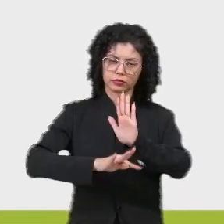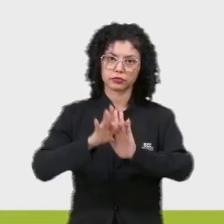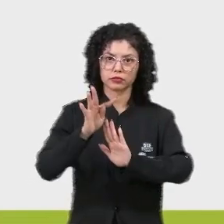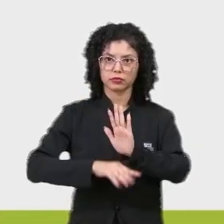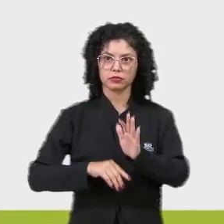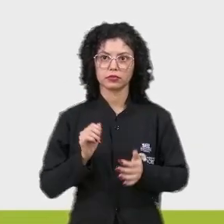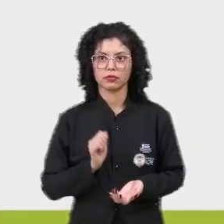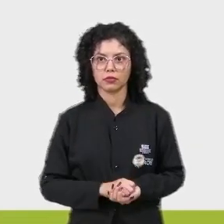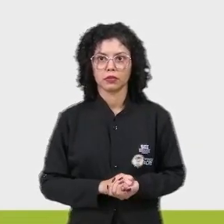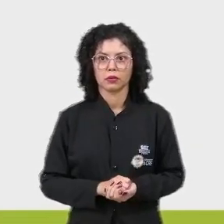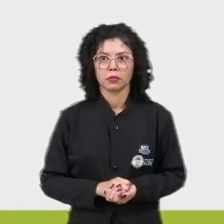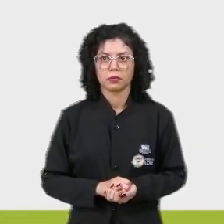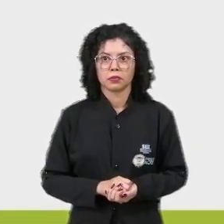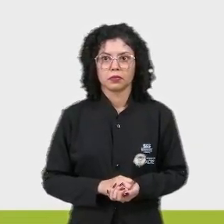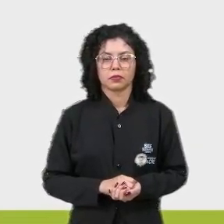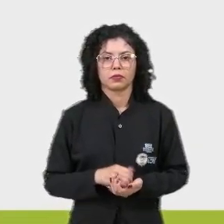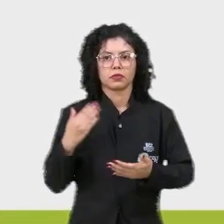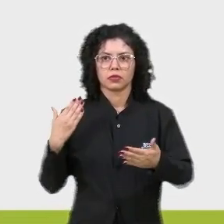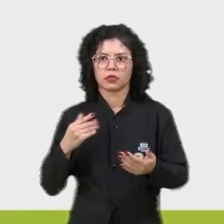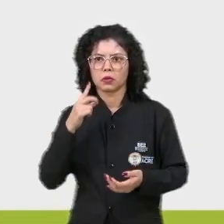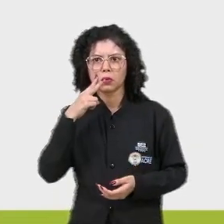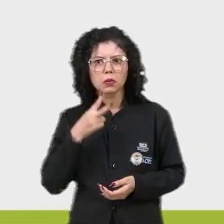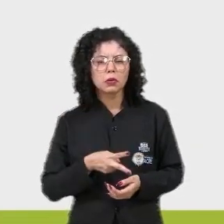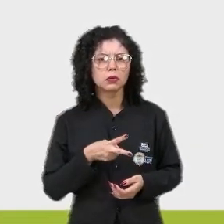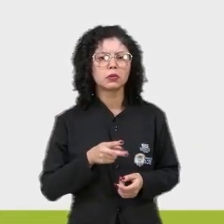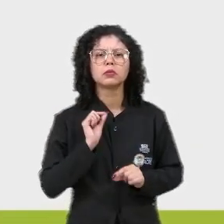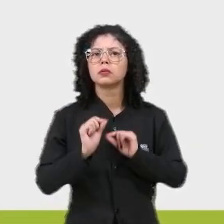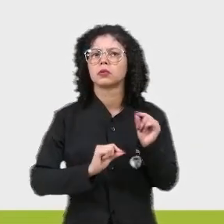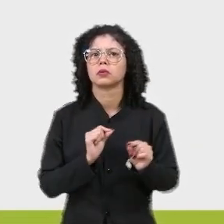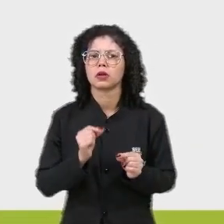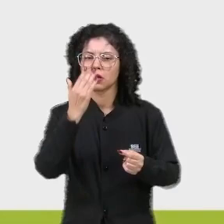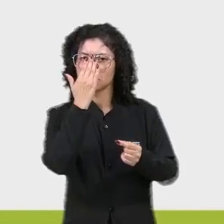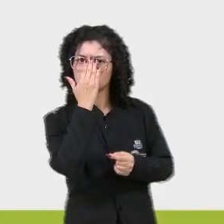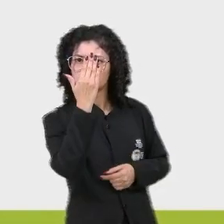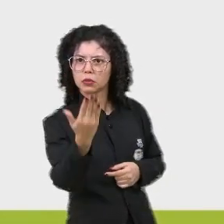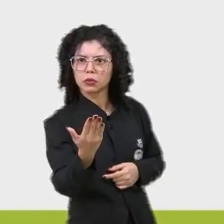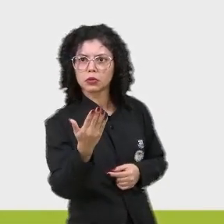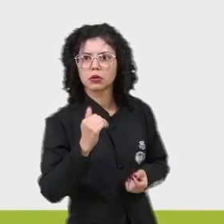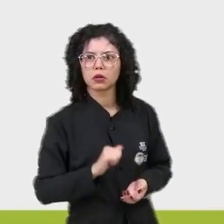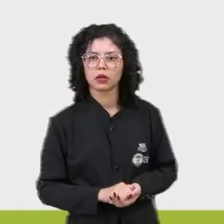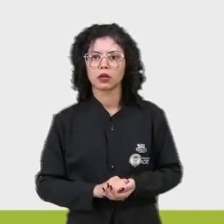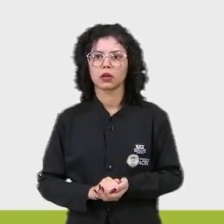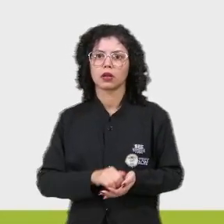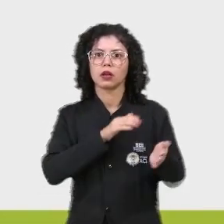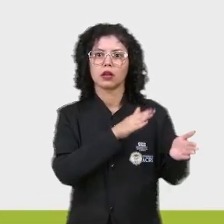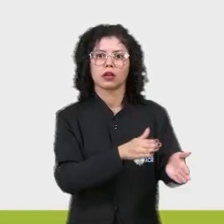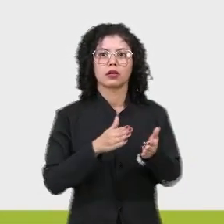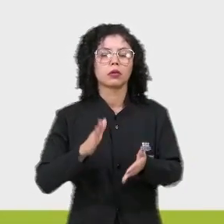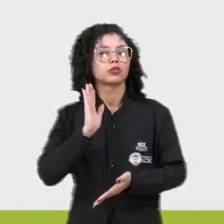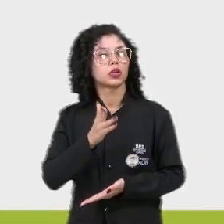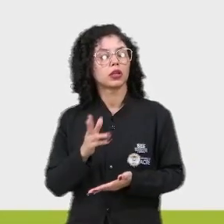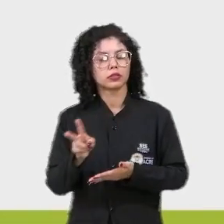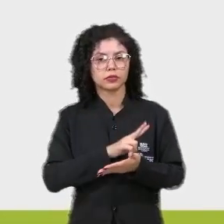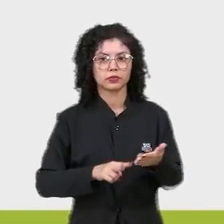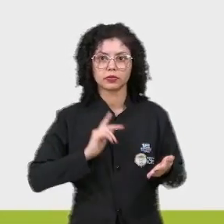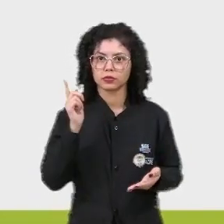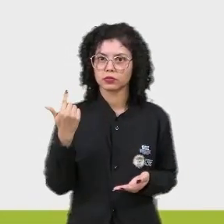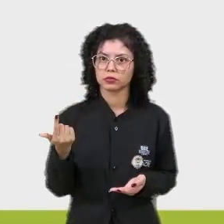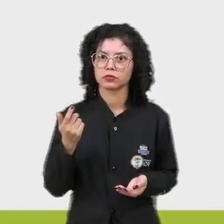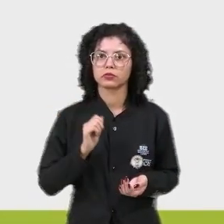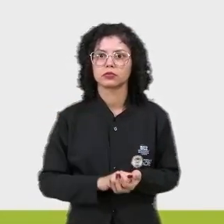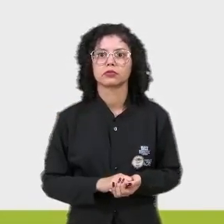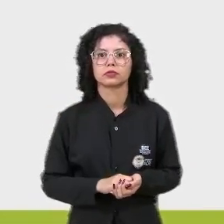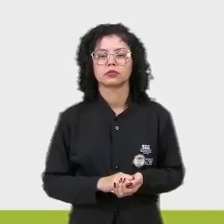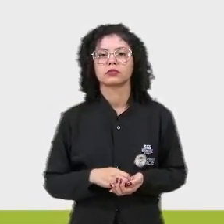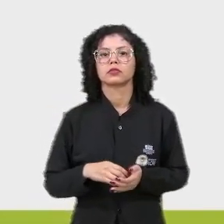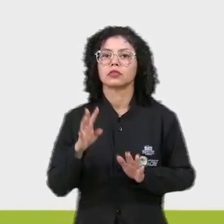um texto e defrontar-se, ou seja, estar à frente com passagens já lidas em outros?